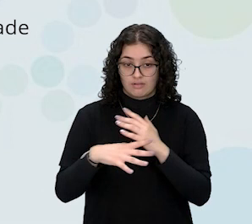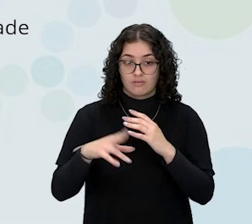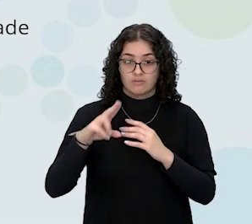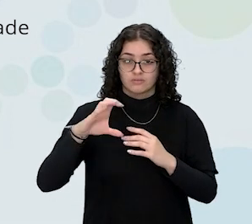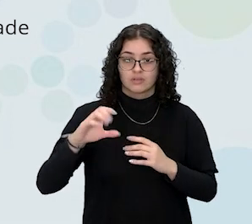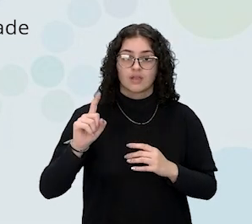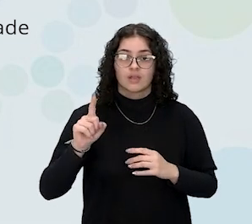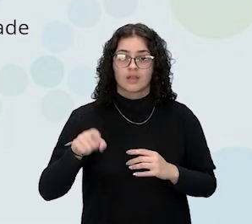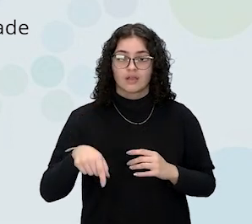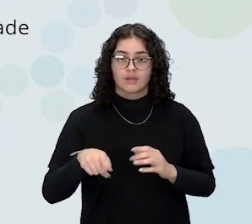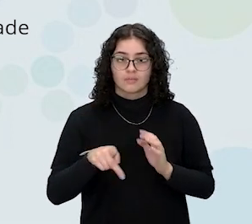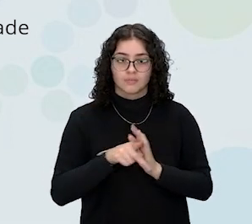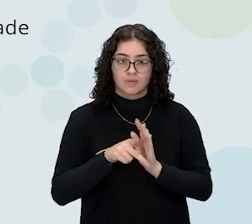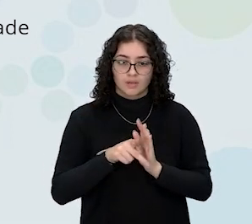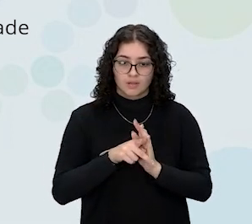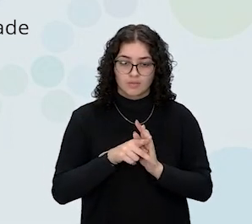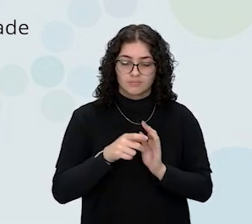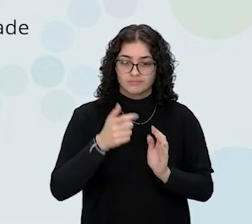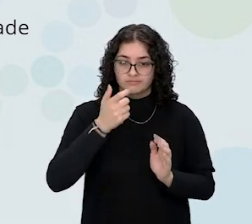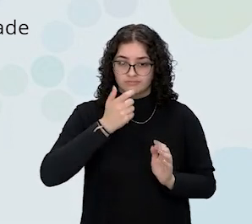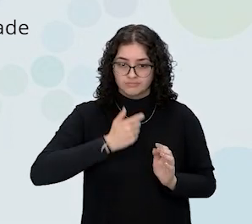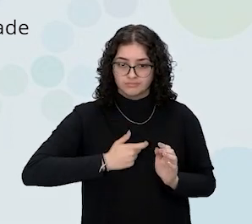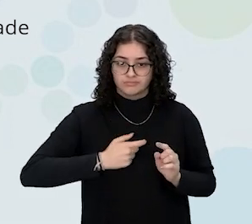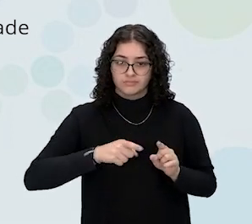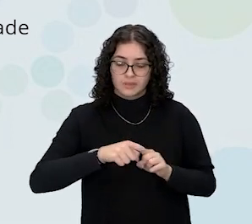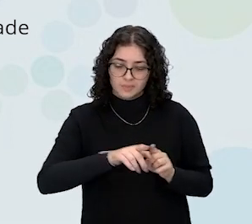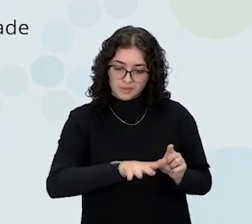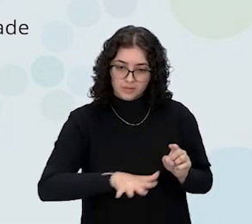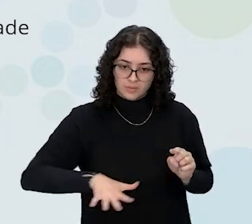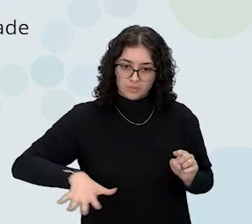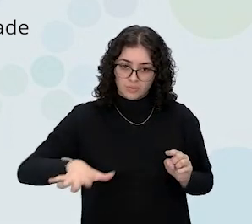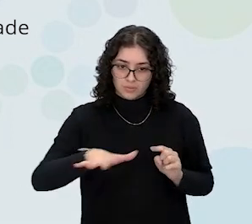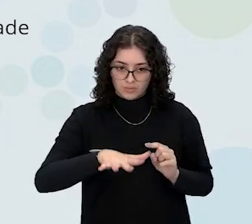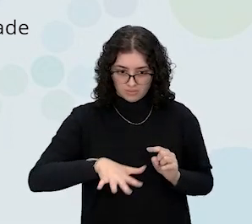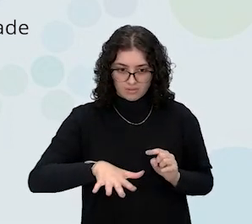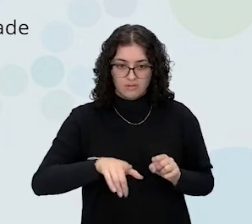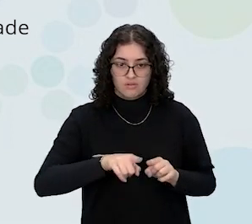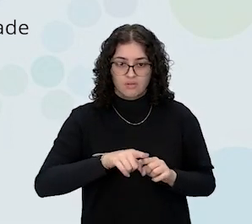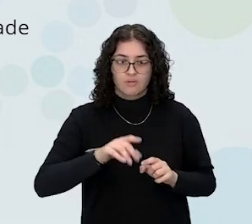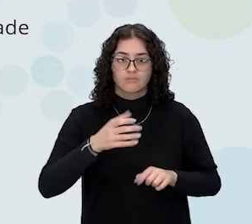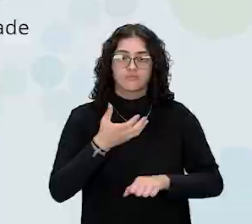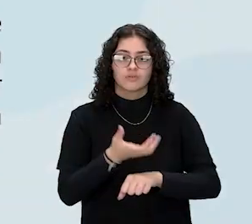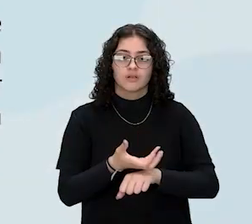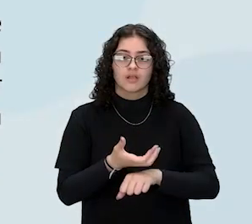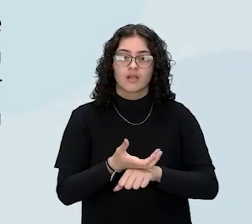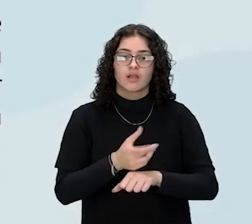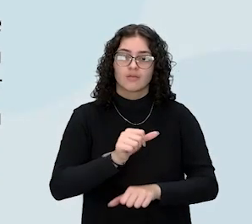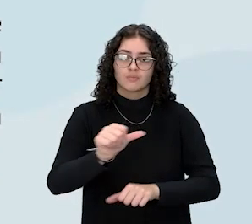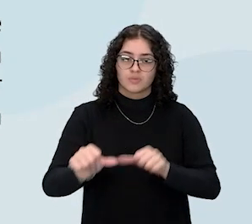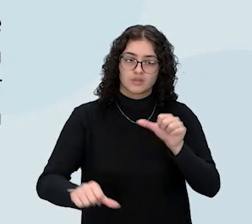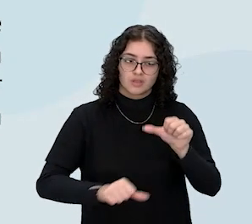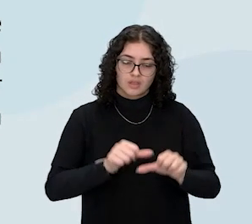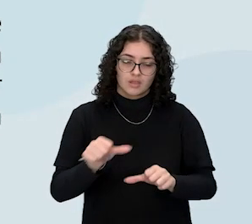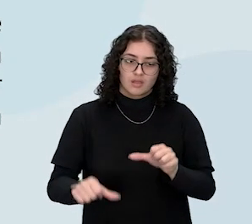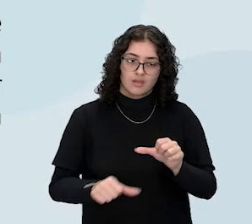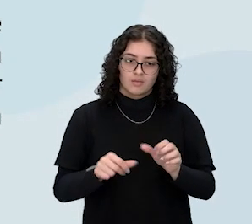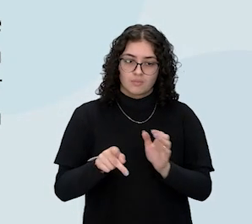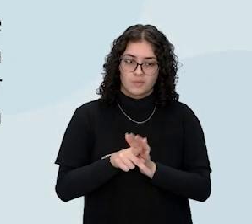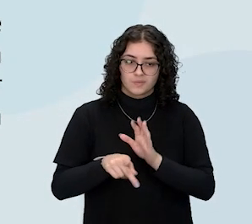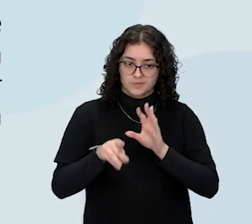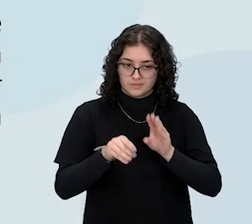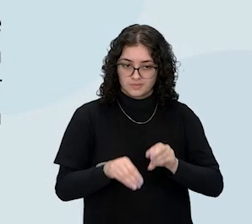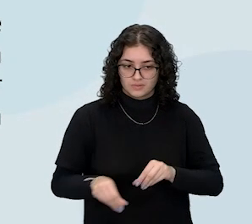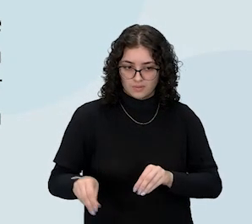o ambiente. E nosso componente curricular, transformações do solo. Bom, então